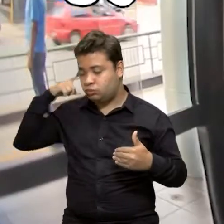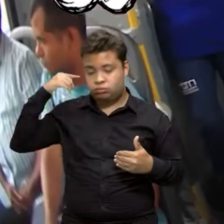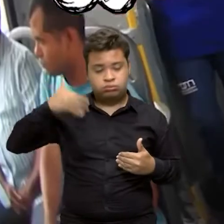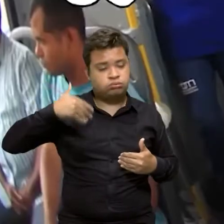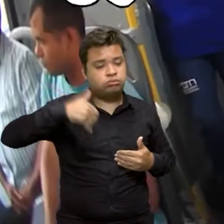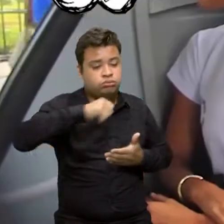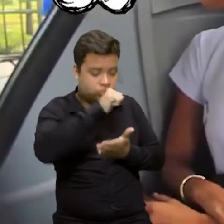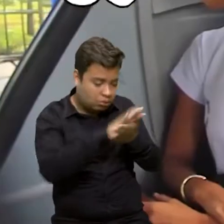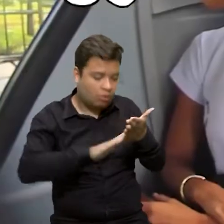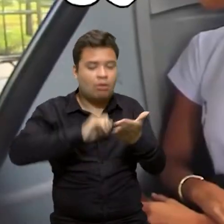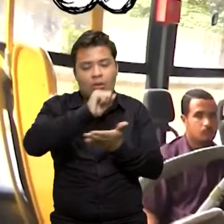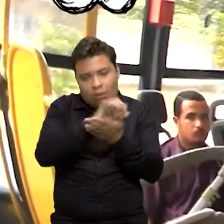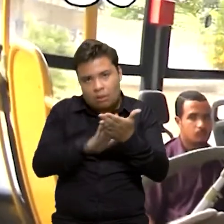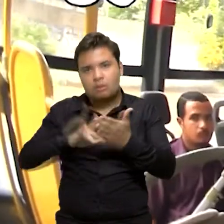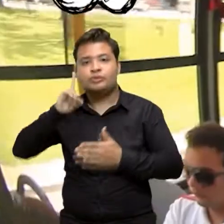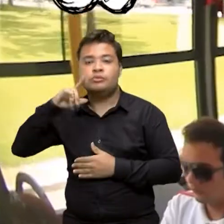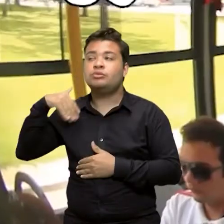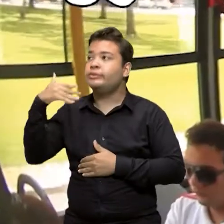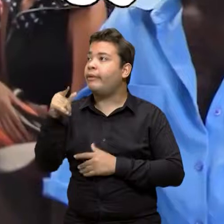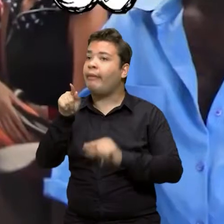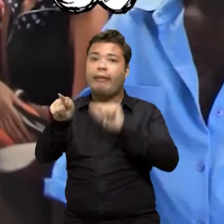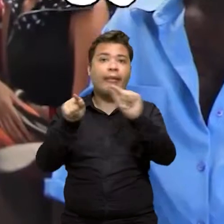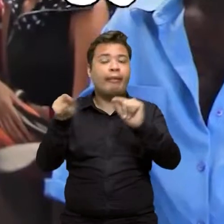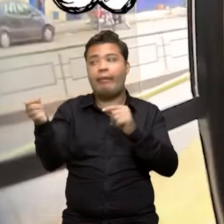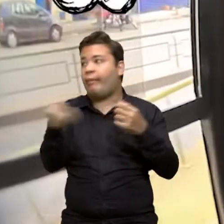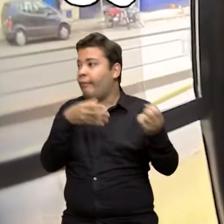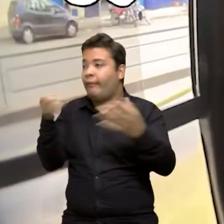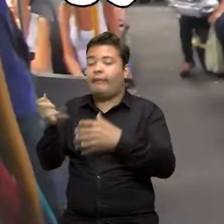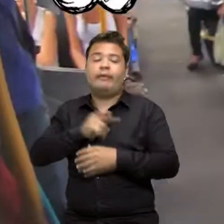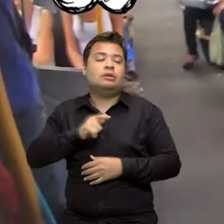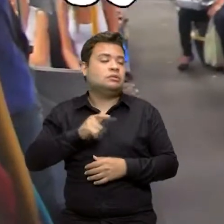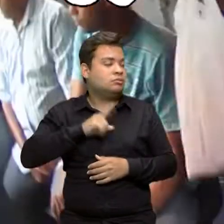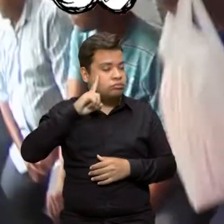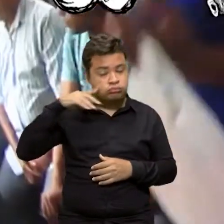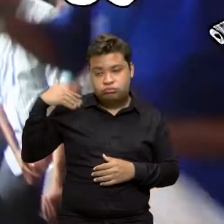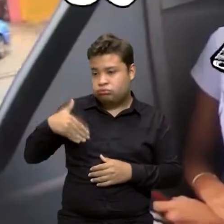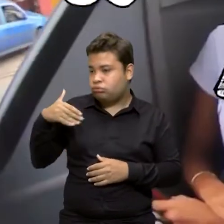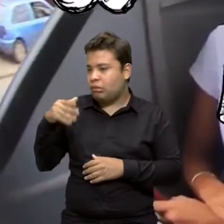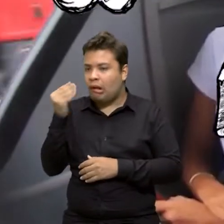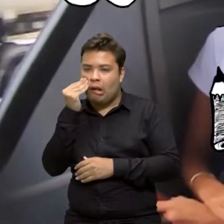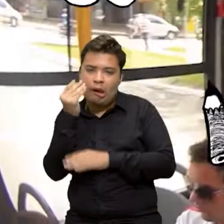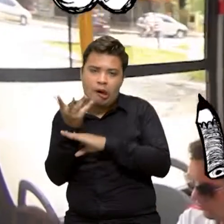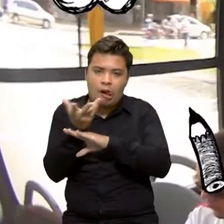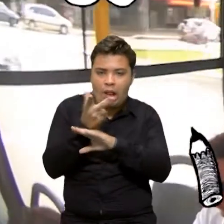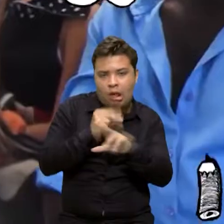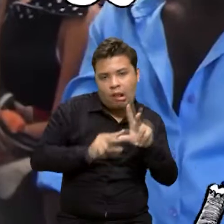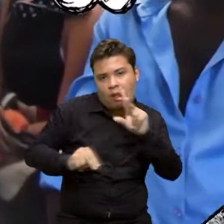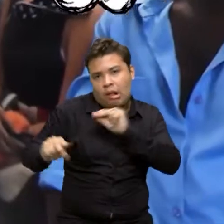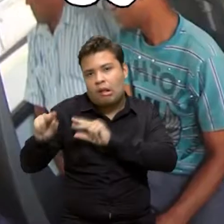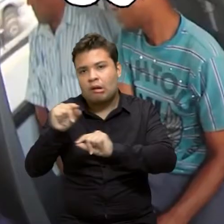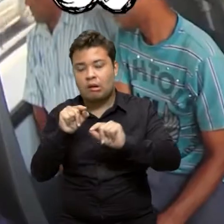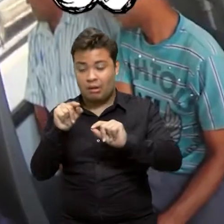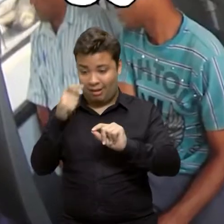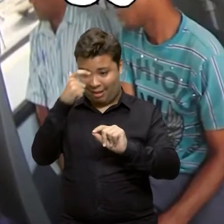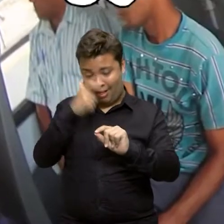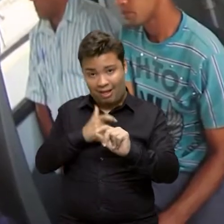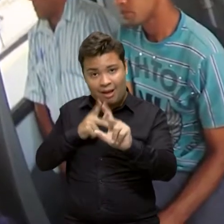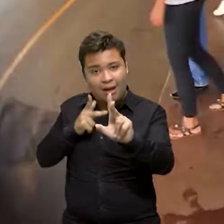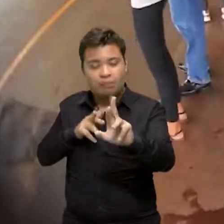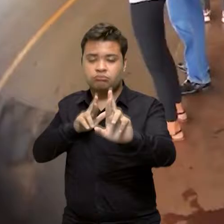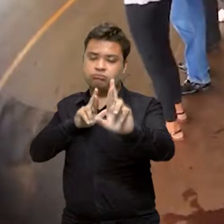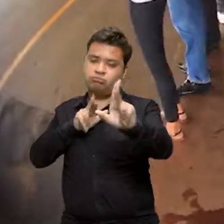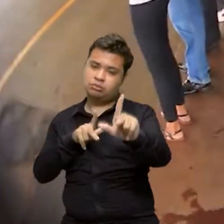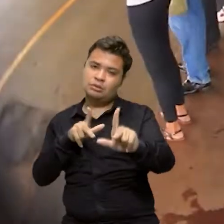tarefa pra fazer. Todo dia mais eu sei lá o que. Todo dia pra te convencer que todo dia eu não sou